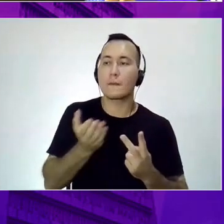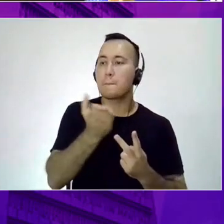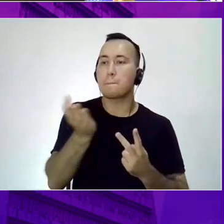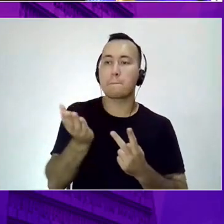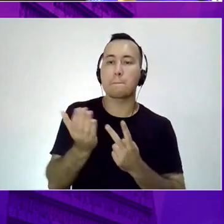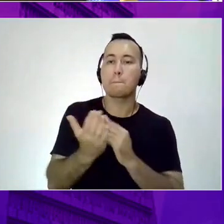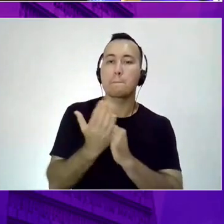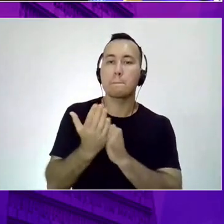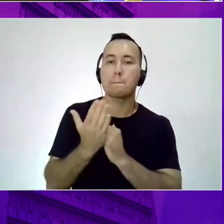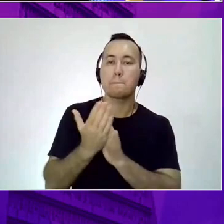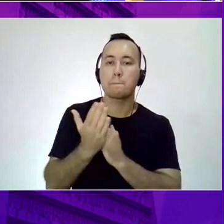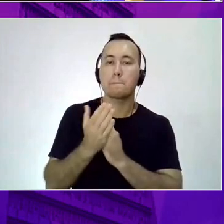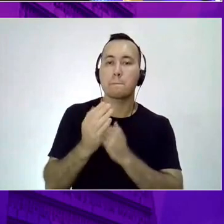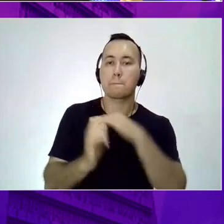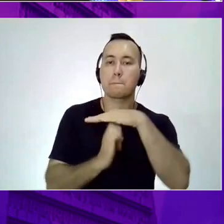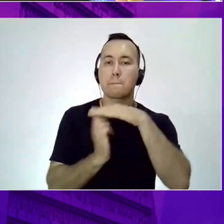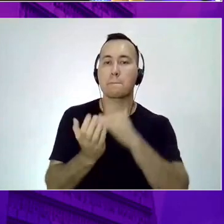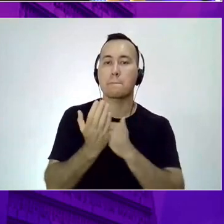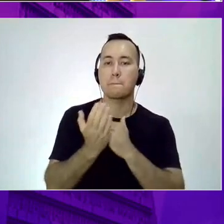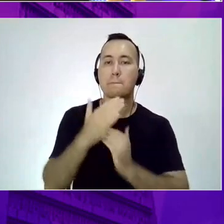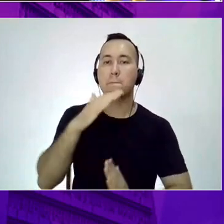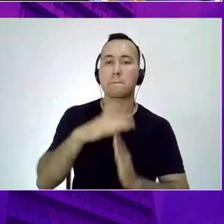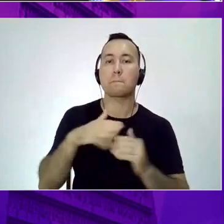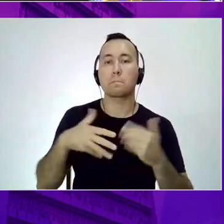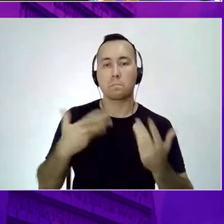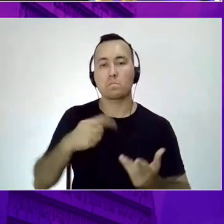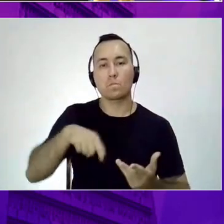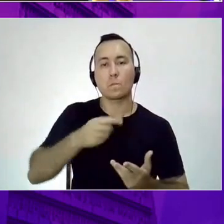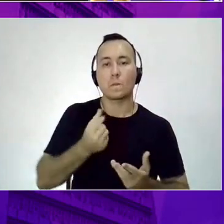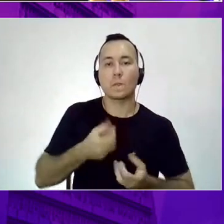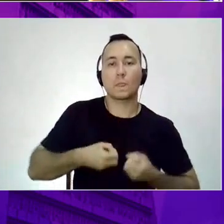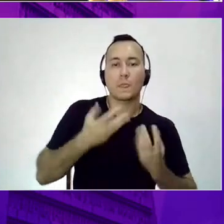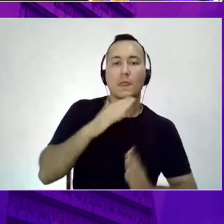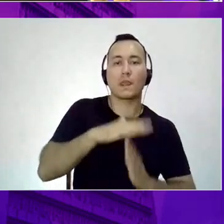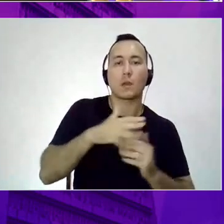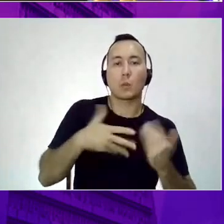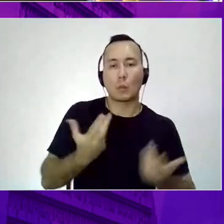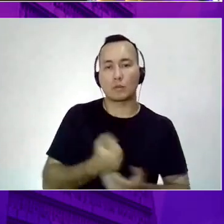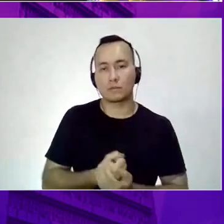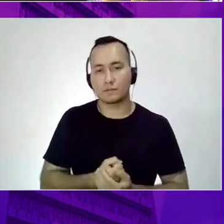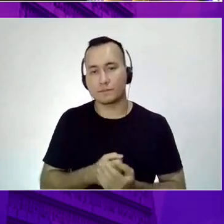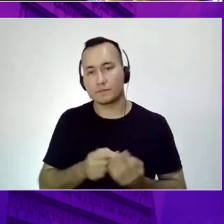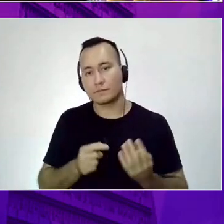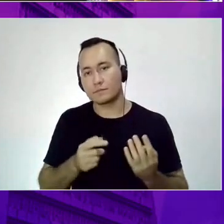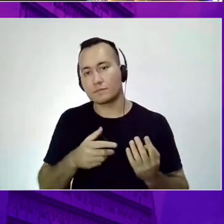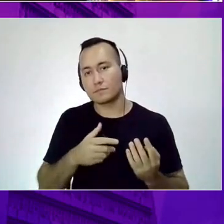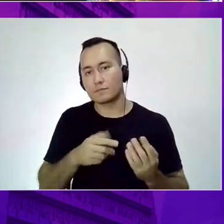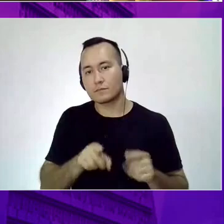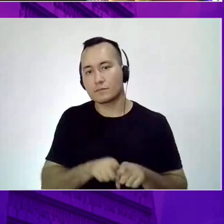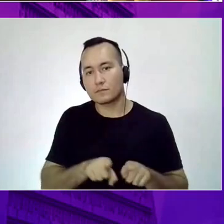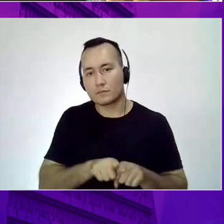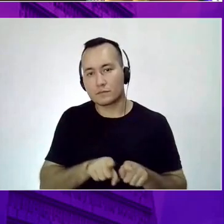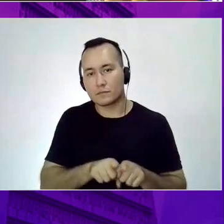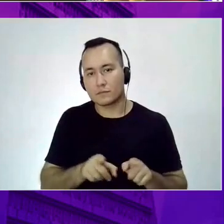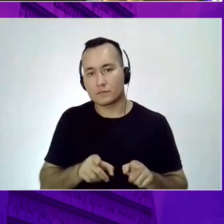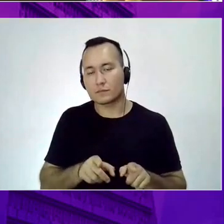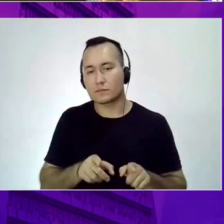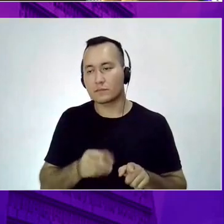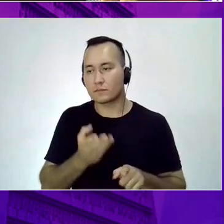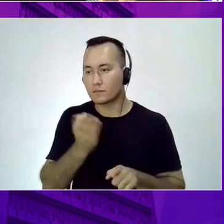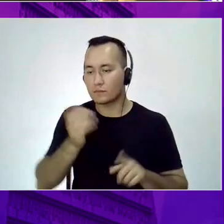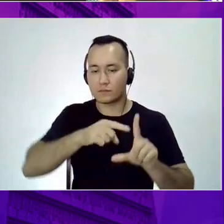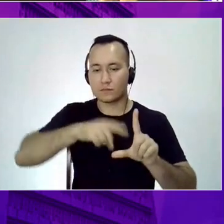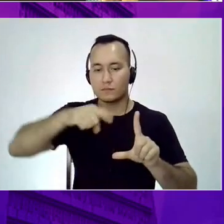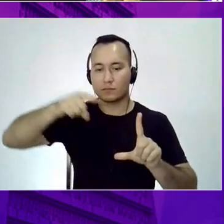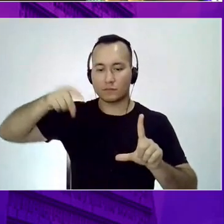começa a classificar e olha ali se vai gerar vantagem competitiva, se é autofinanciável, qual que é a maturidade dos dados, se eles estão desestruturados, se já